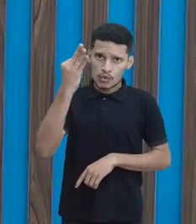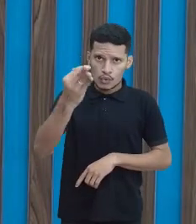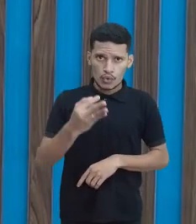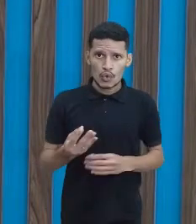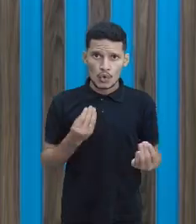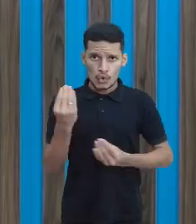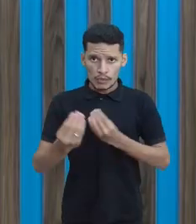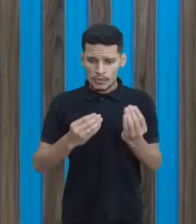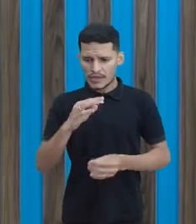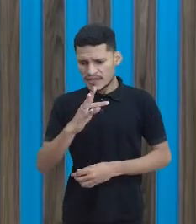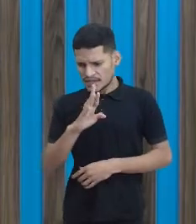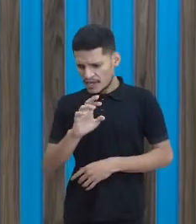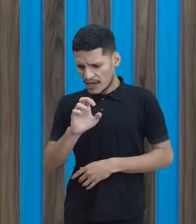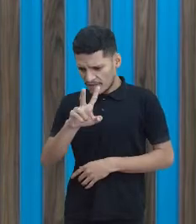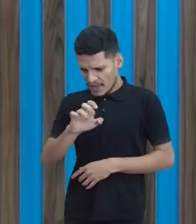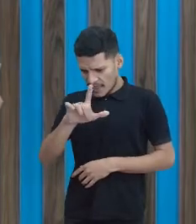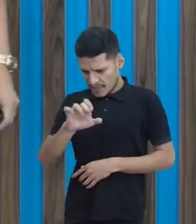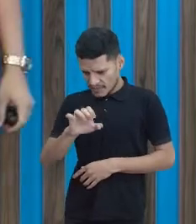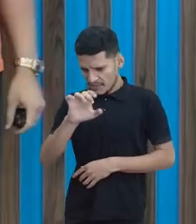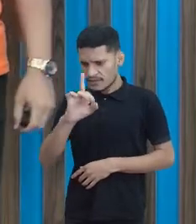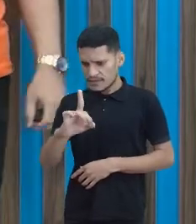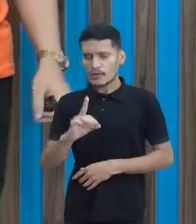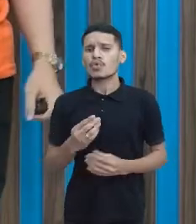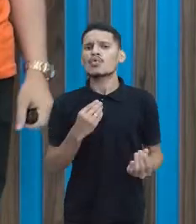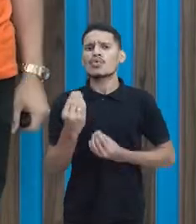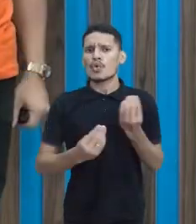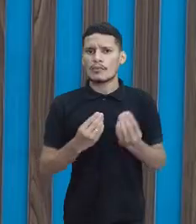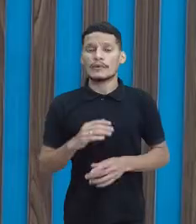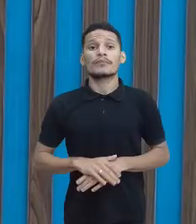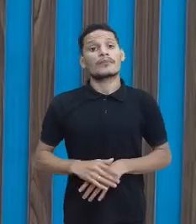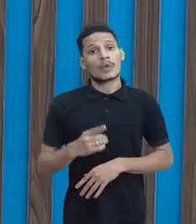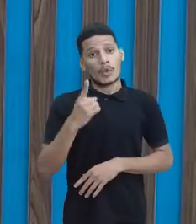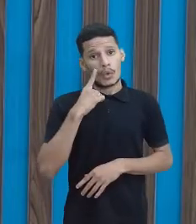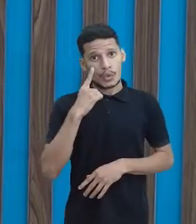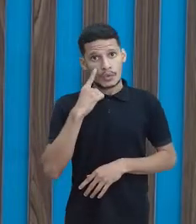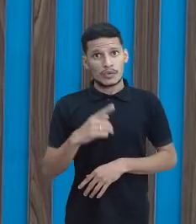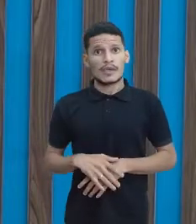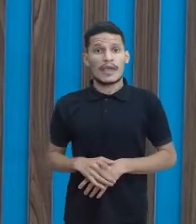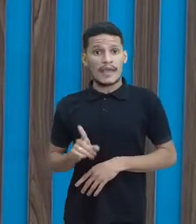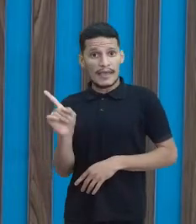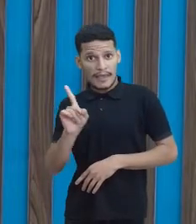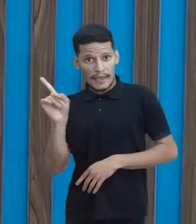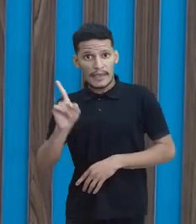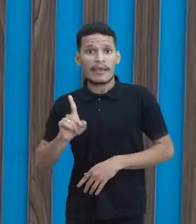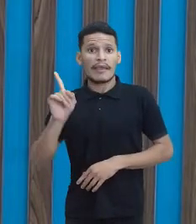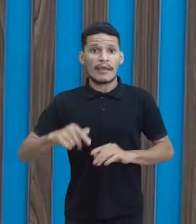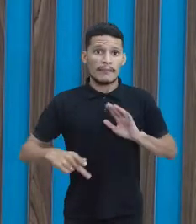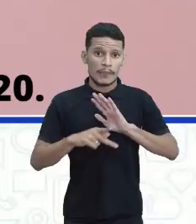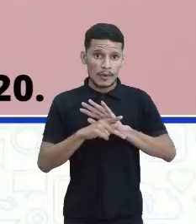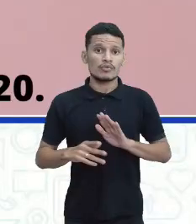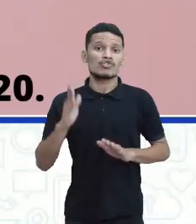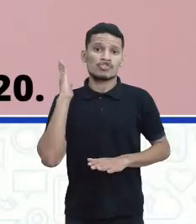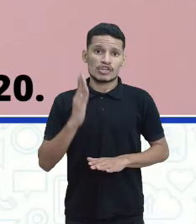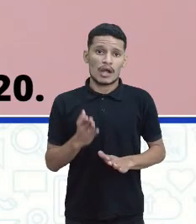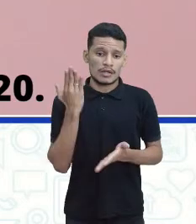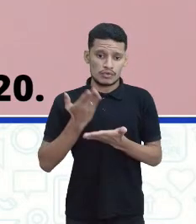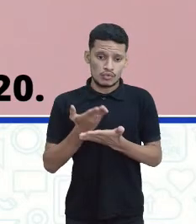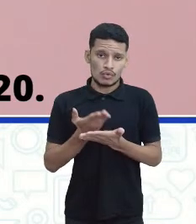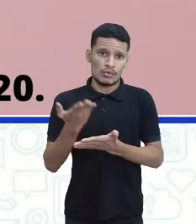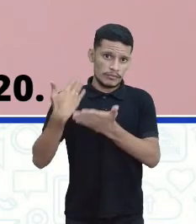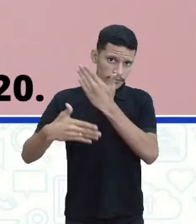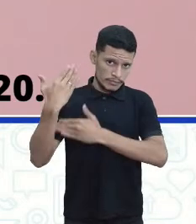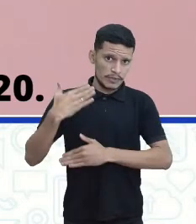o traveled no passado aqui? Pois é. Esse aí, gente, é o que a gente viu lá atrás. É